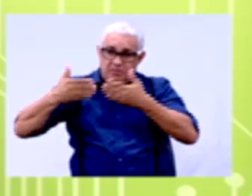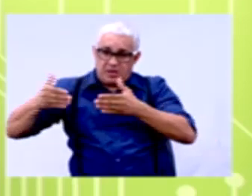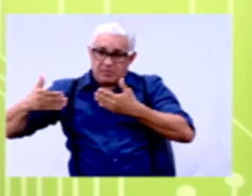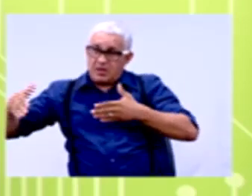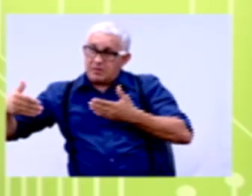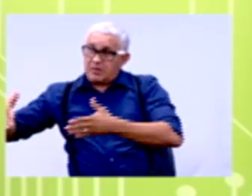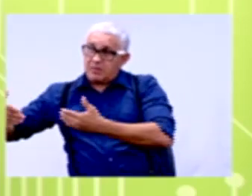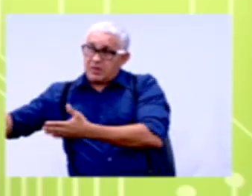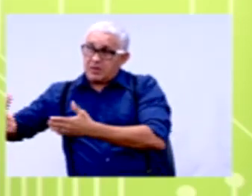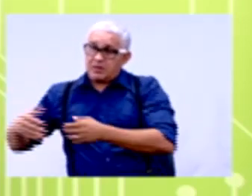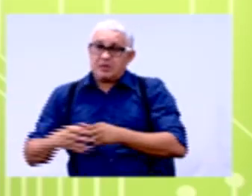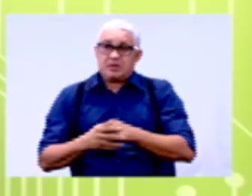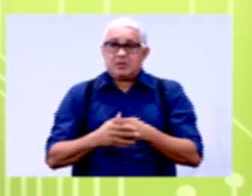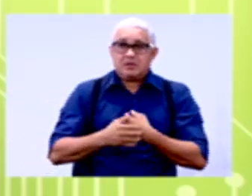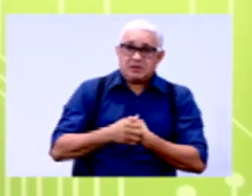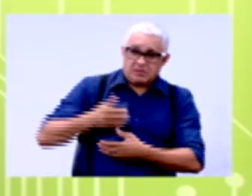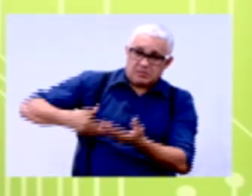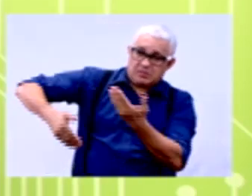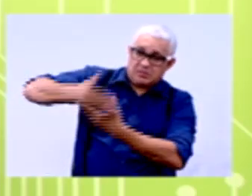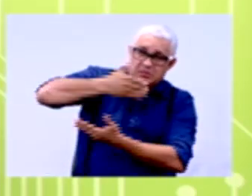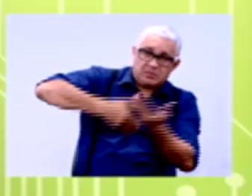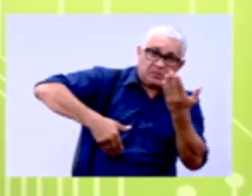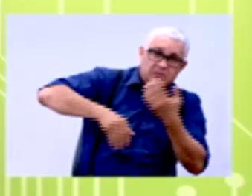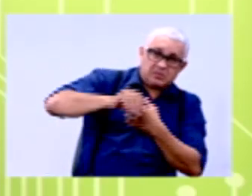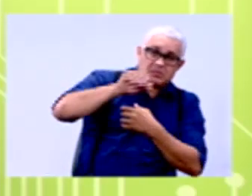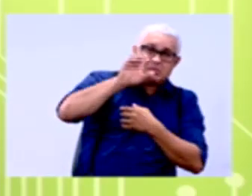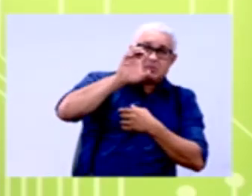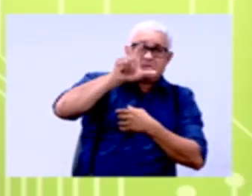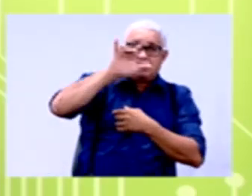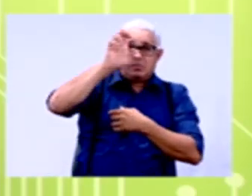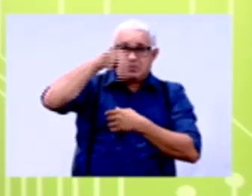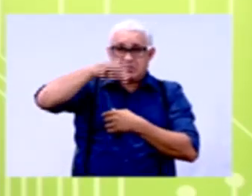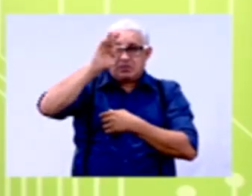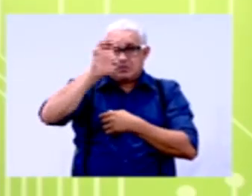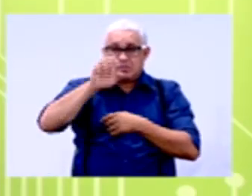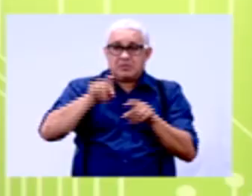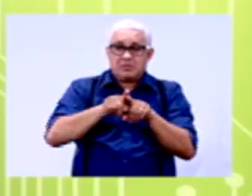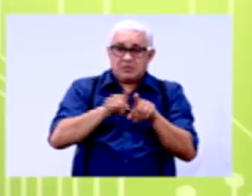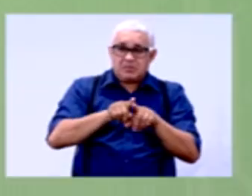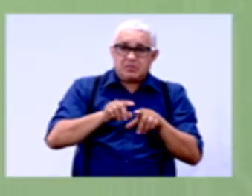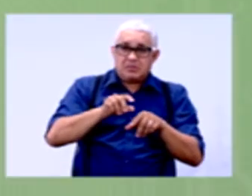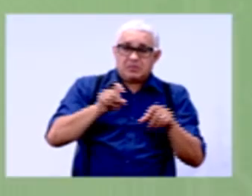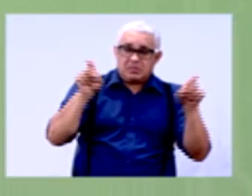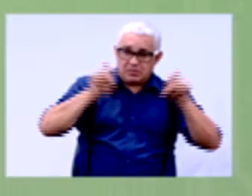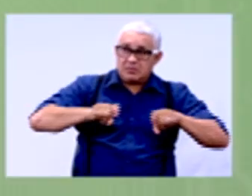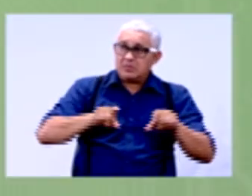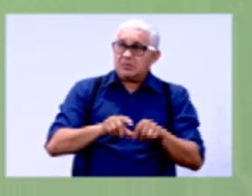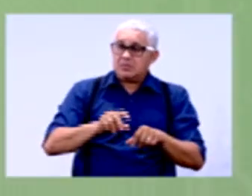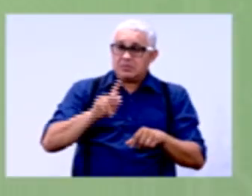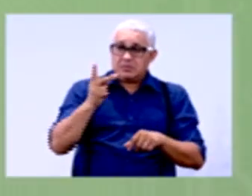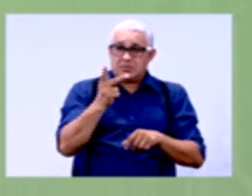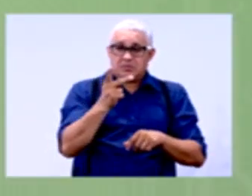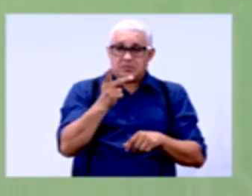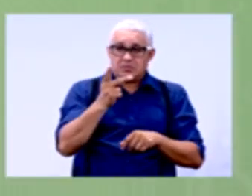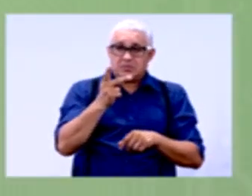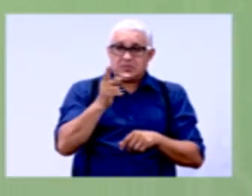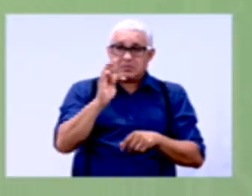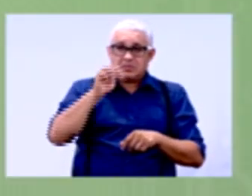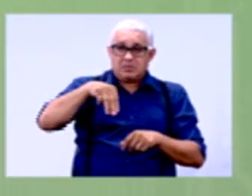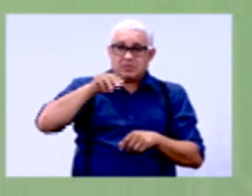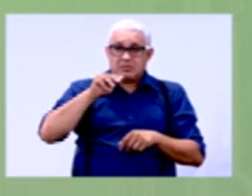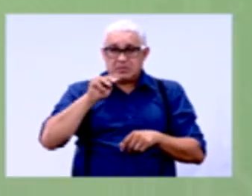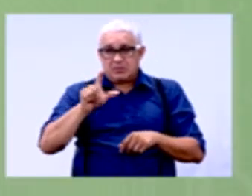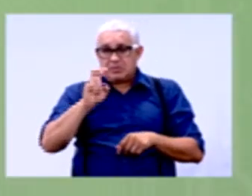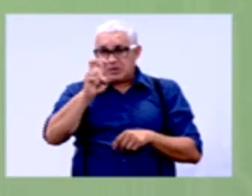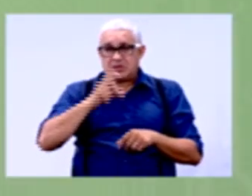aí, de integração entre cliente e servidor, certo? Bom, no HTML5, né, existem dois